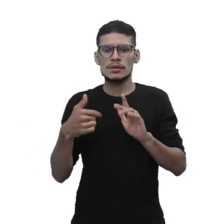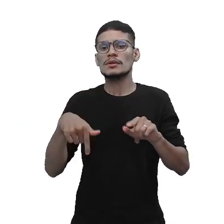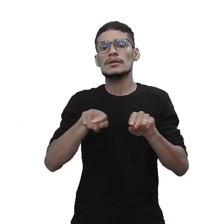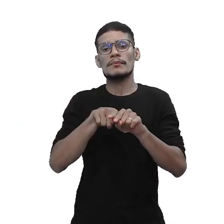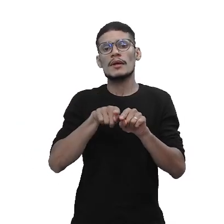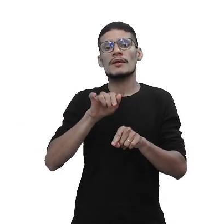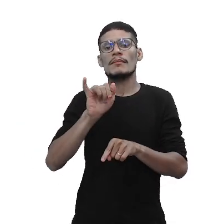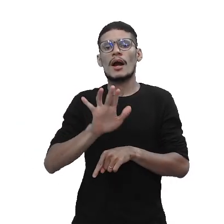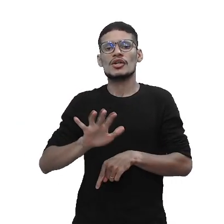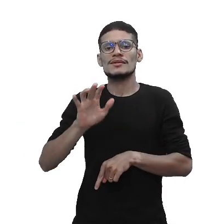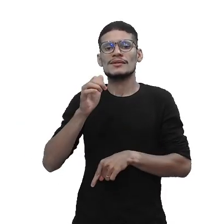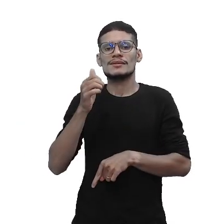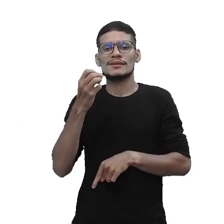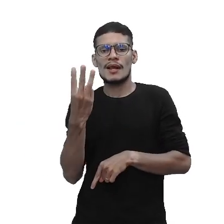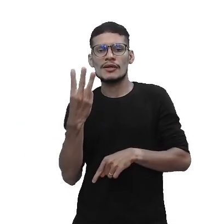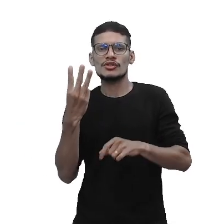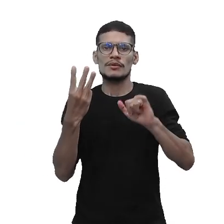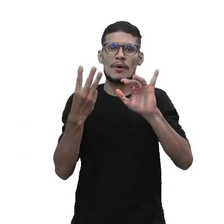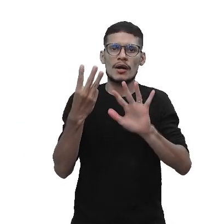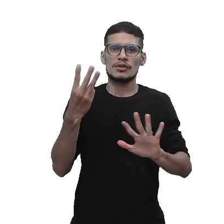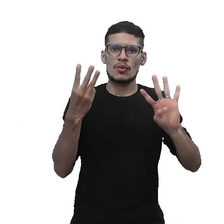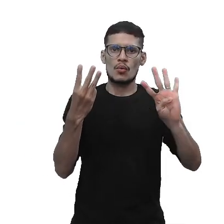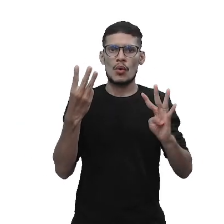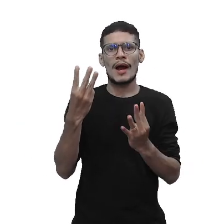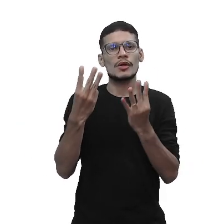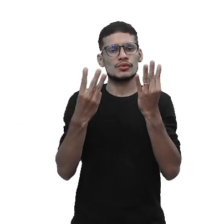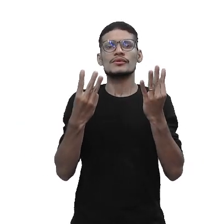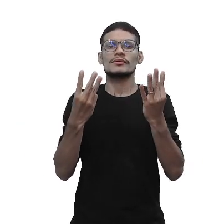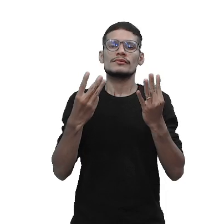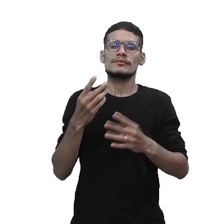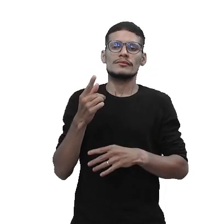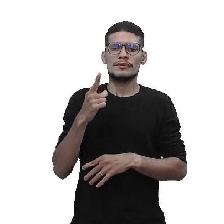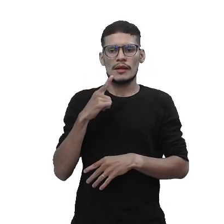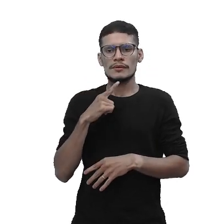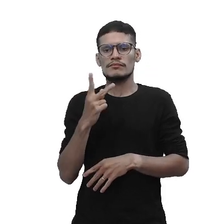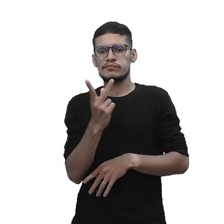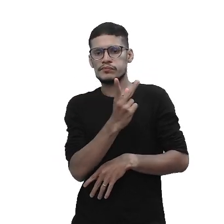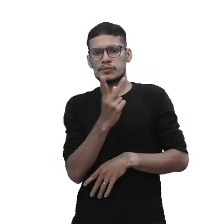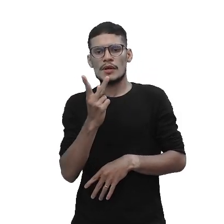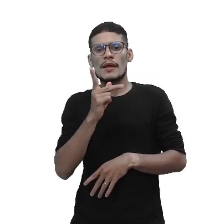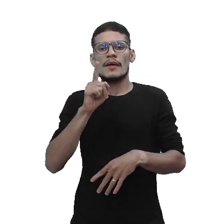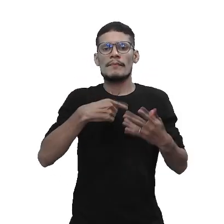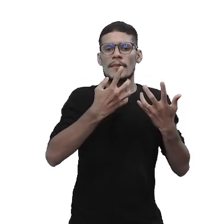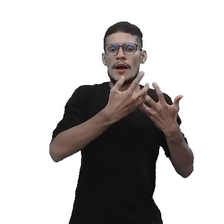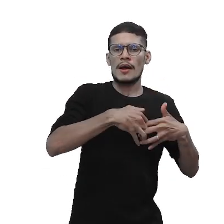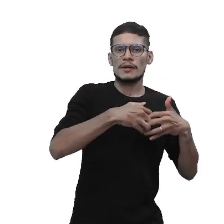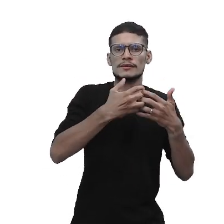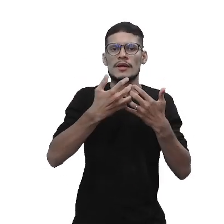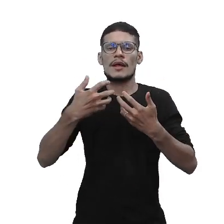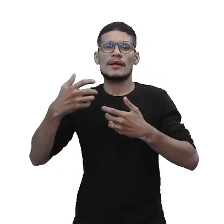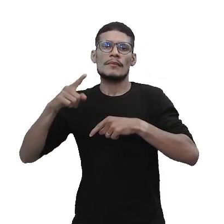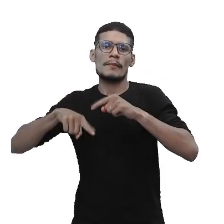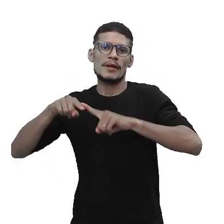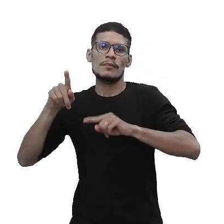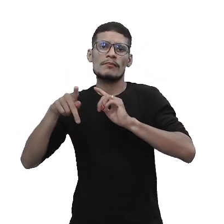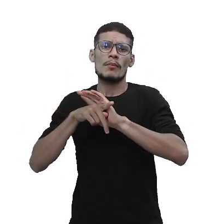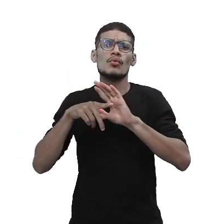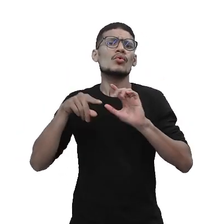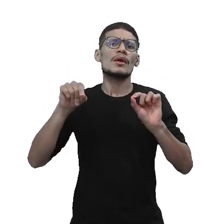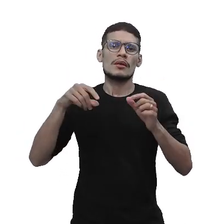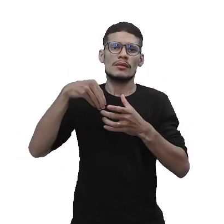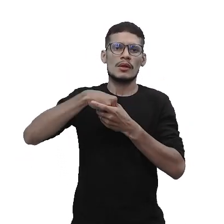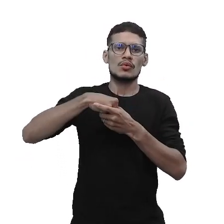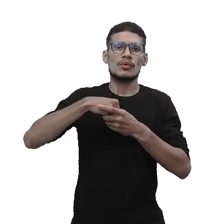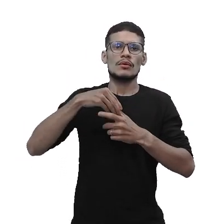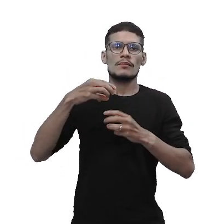e 4, a gente observa tanto máquinas como equipamentos, que aí são questões de exposições, questão de museu, que eles vão ficar